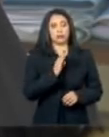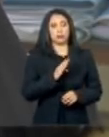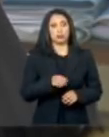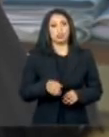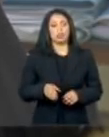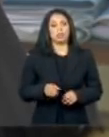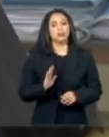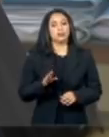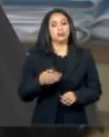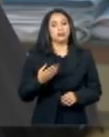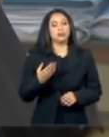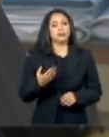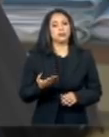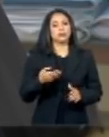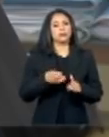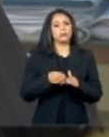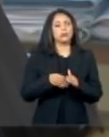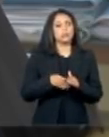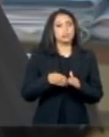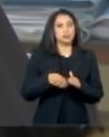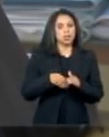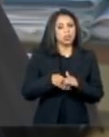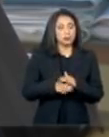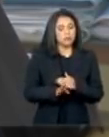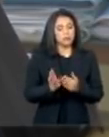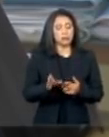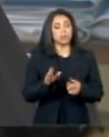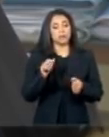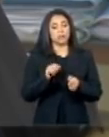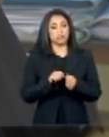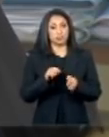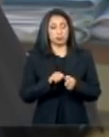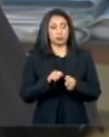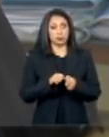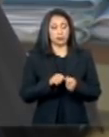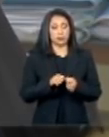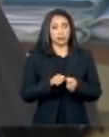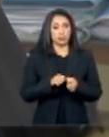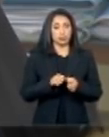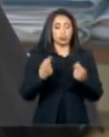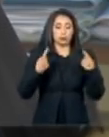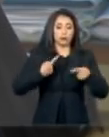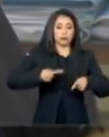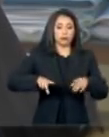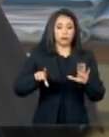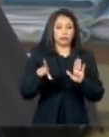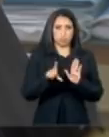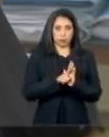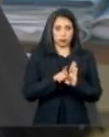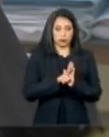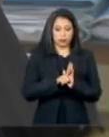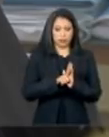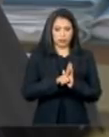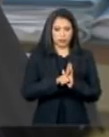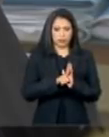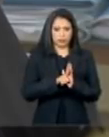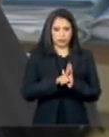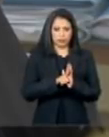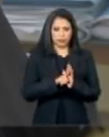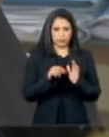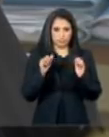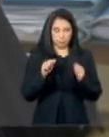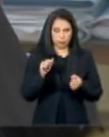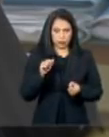eivados de vícios torna ilegais porque deles não se originem direito tal prerrogativa somente pode ser levada a efeito